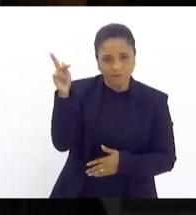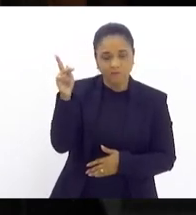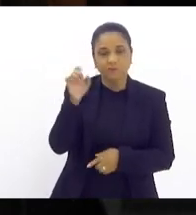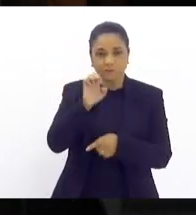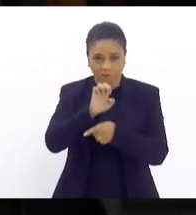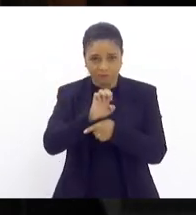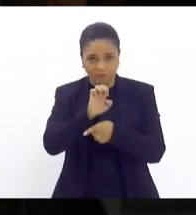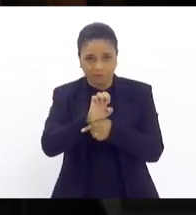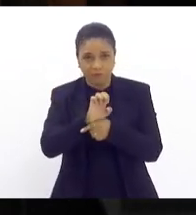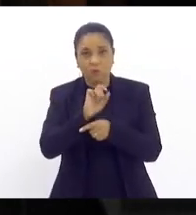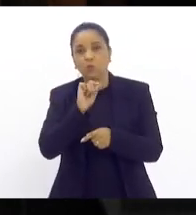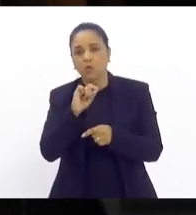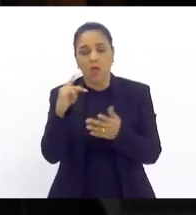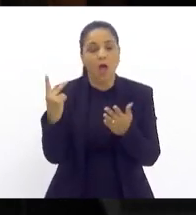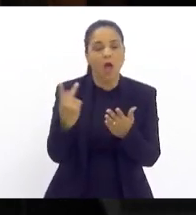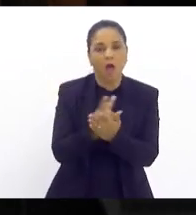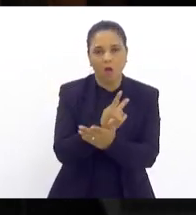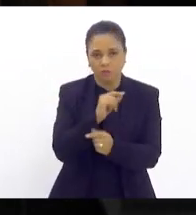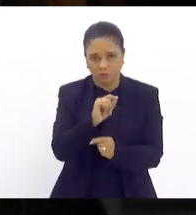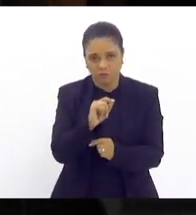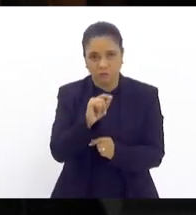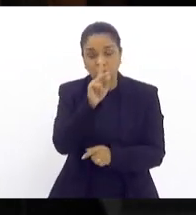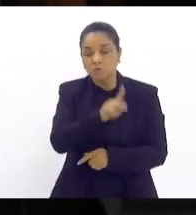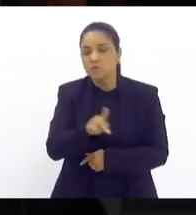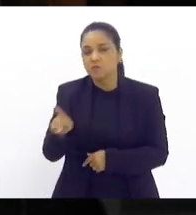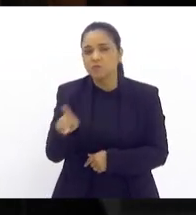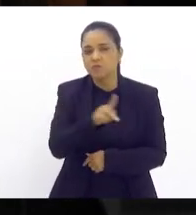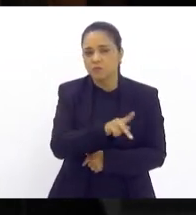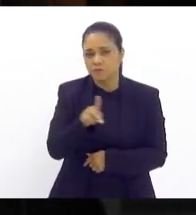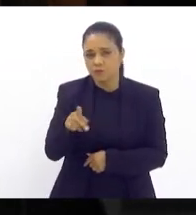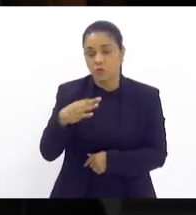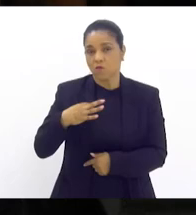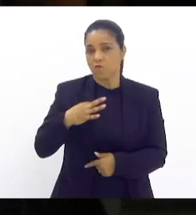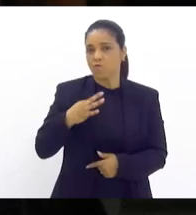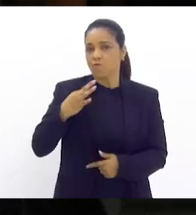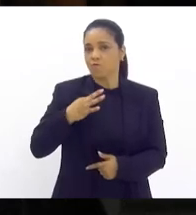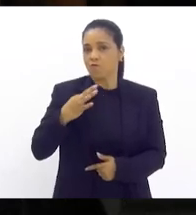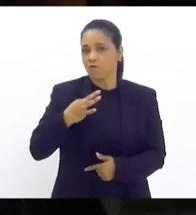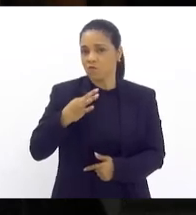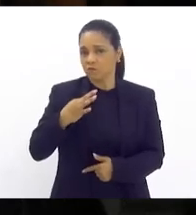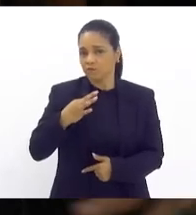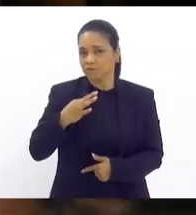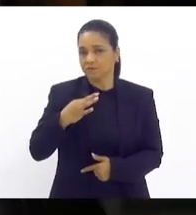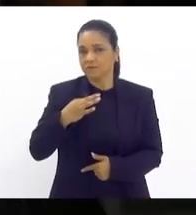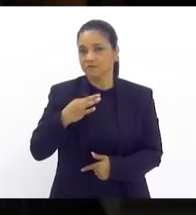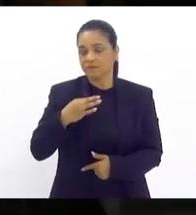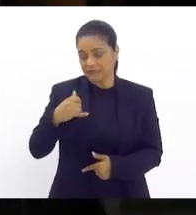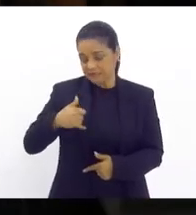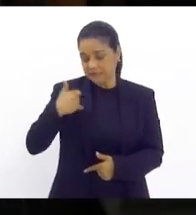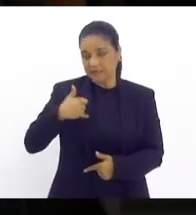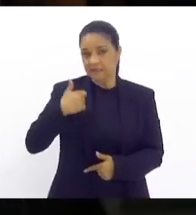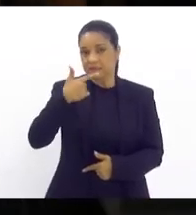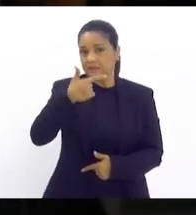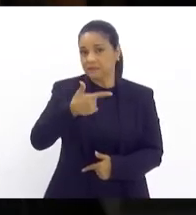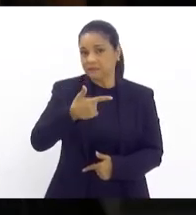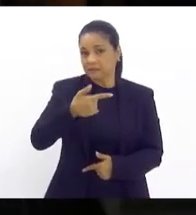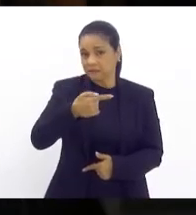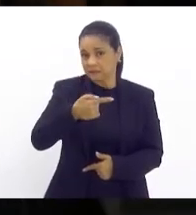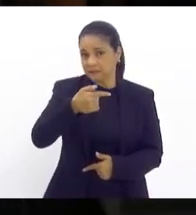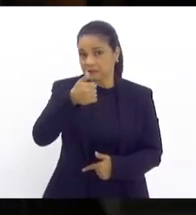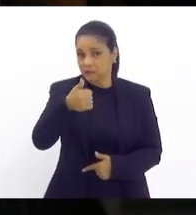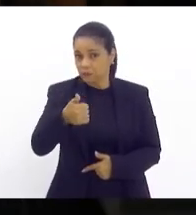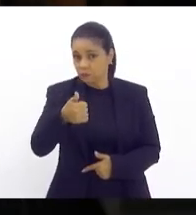O que aconteceu com uma professora voluntária de 71 anos